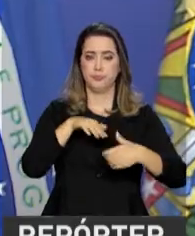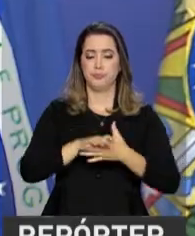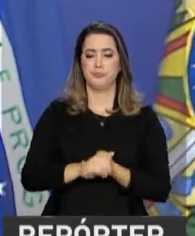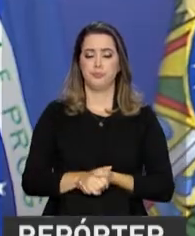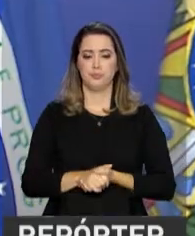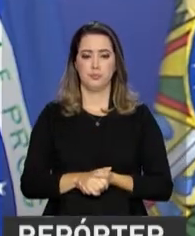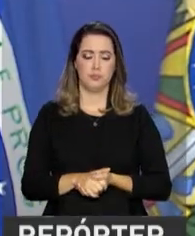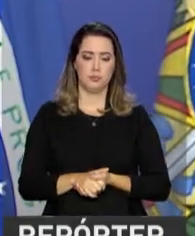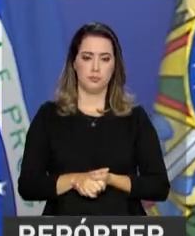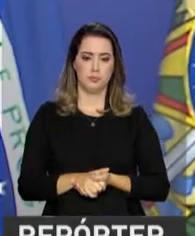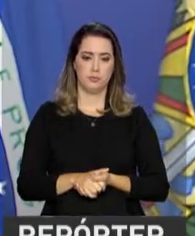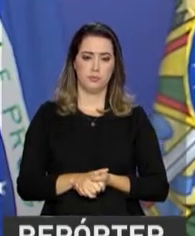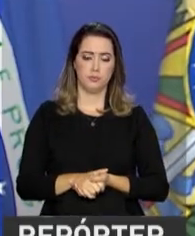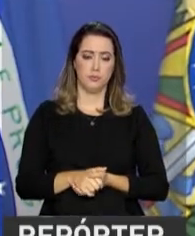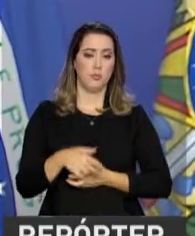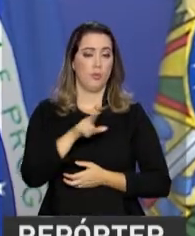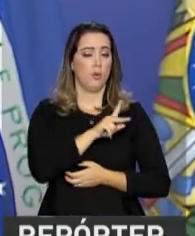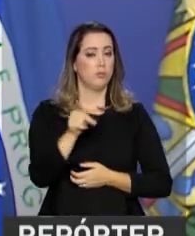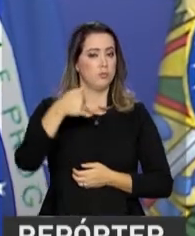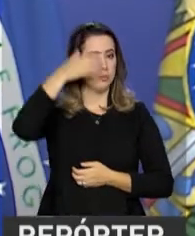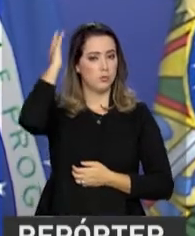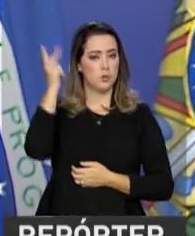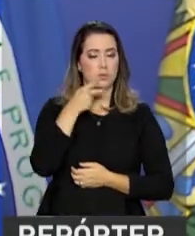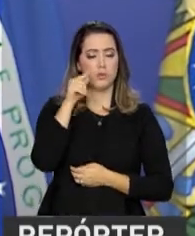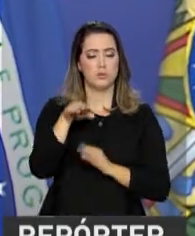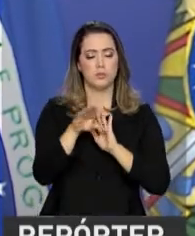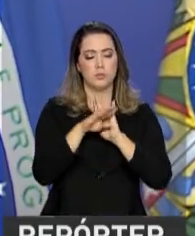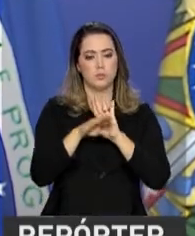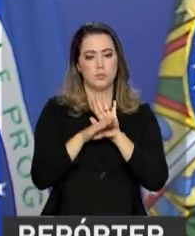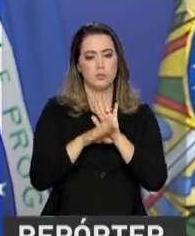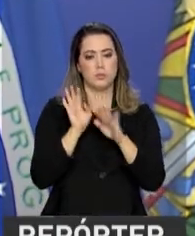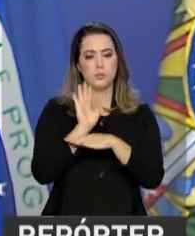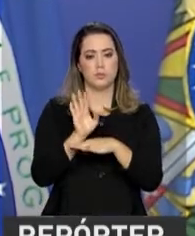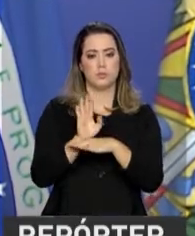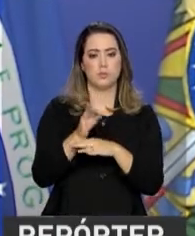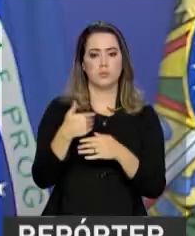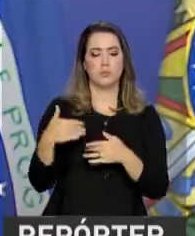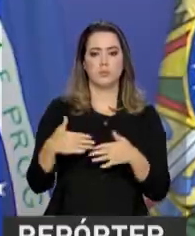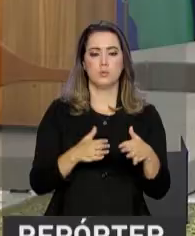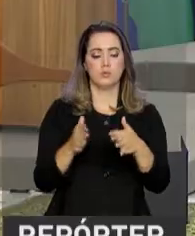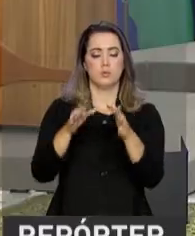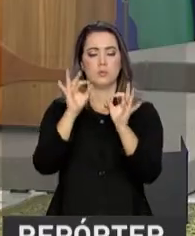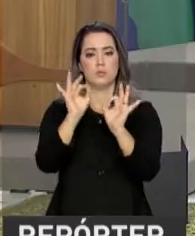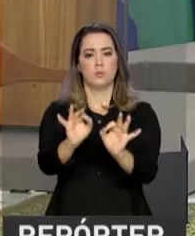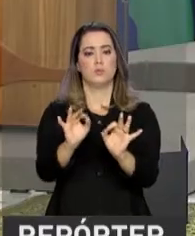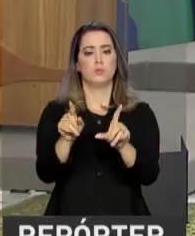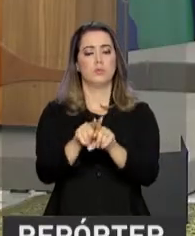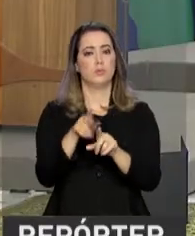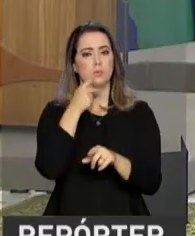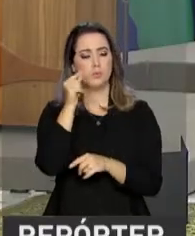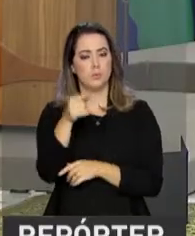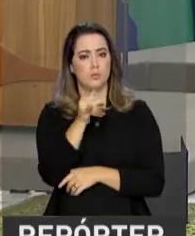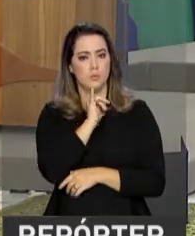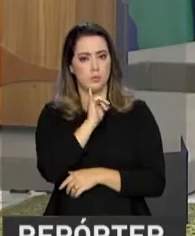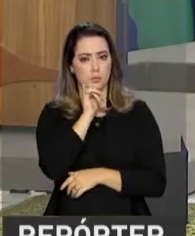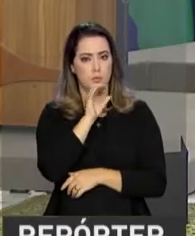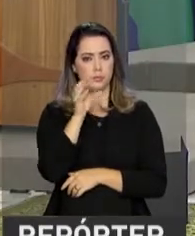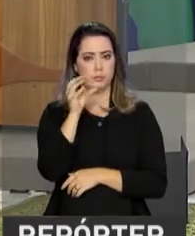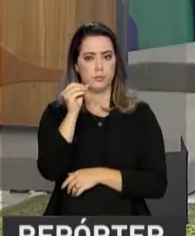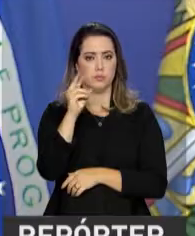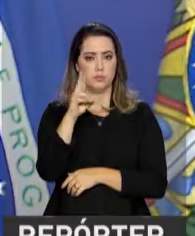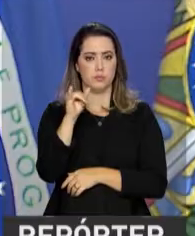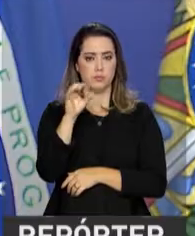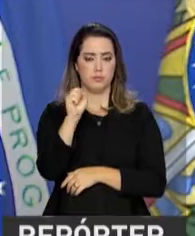o presidente michel temer disse que o programa ajuda a colocar o brasil no século 21 e citou o exemplo da coreia do